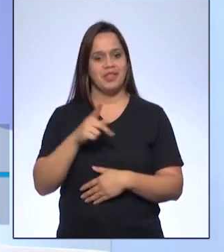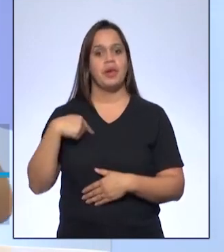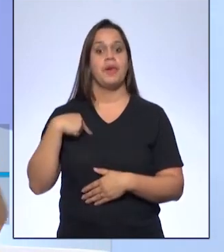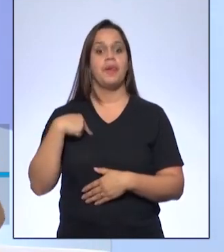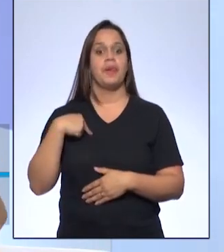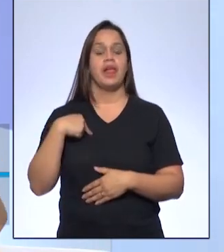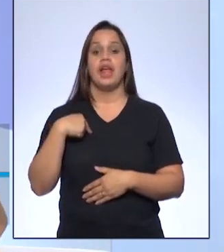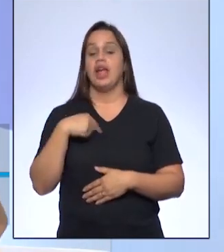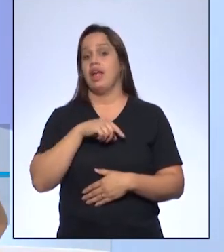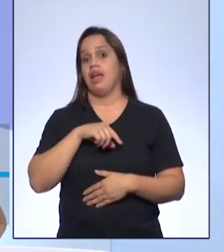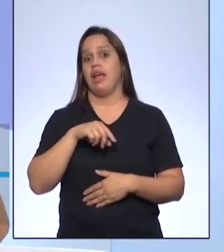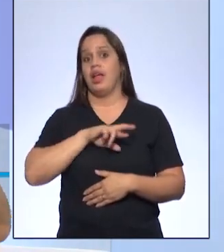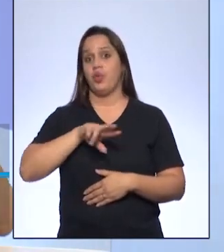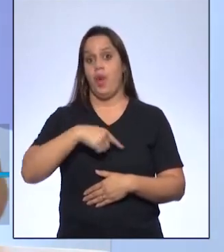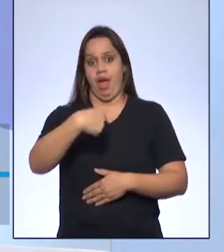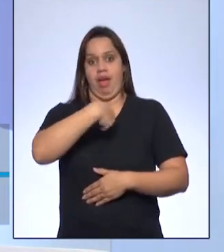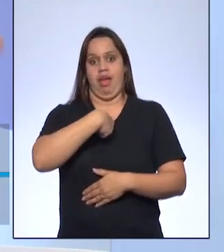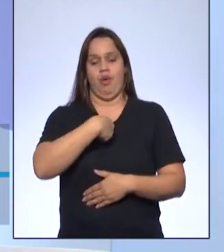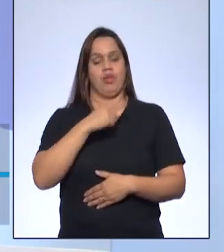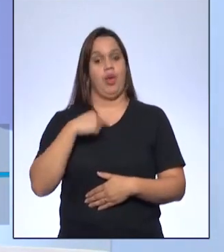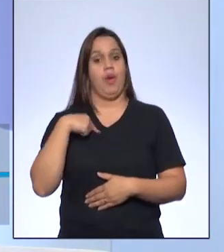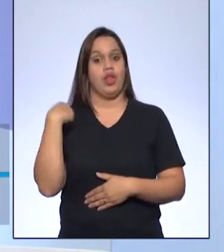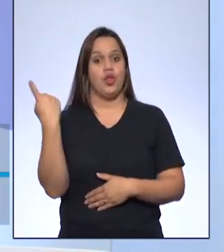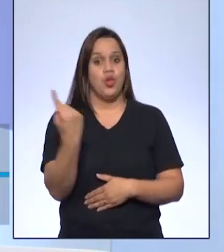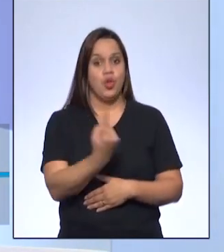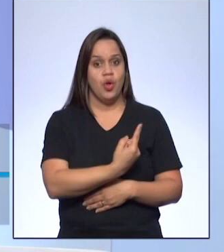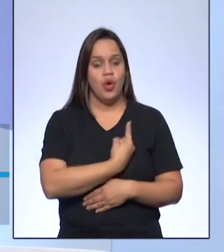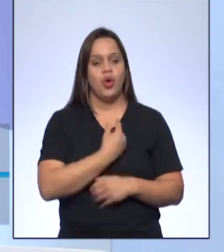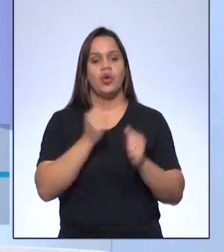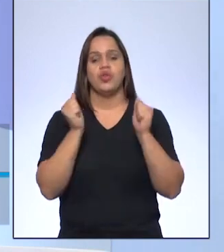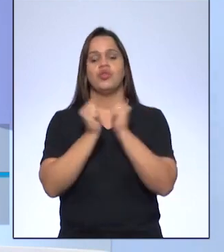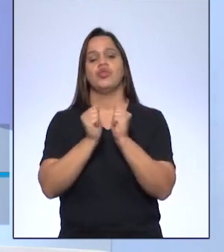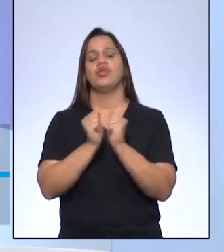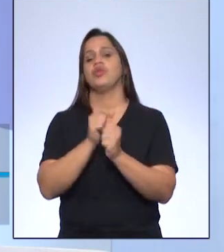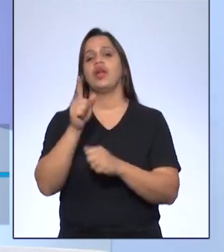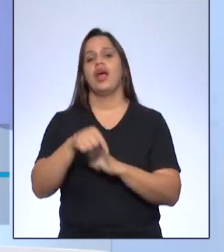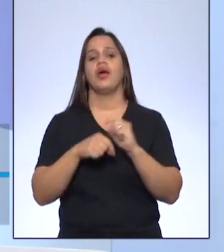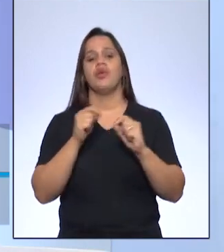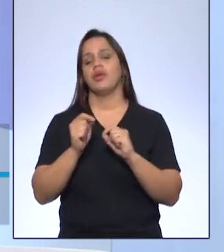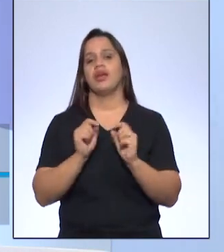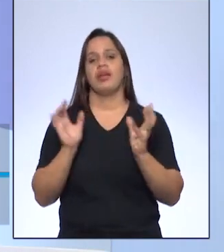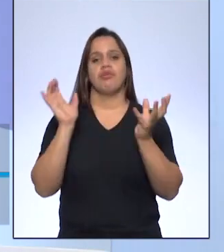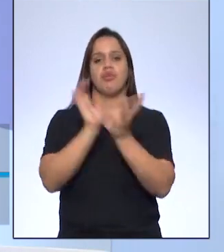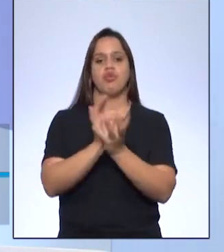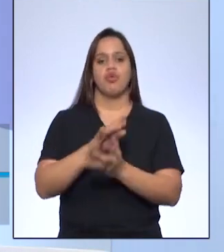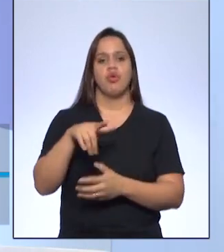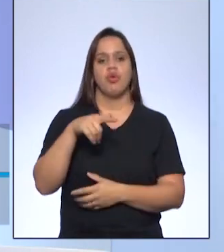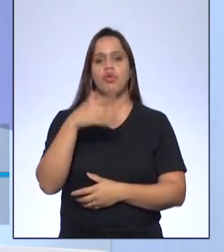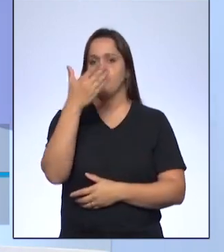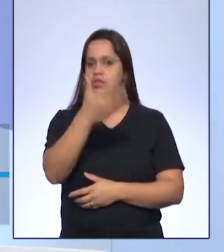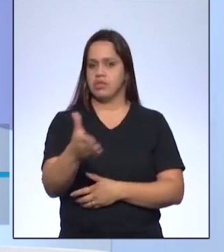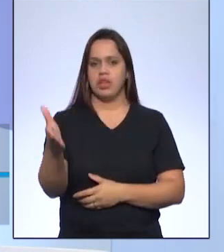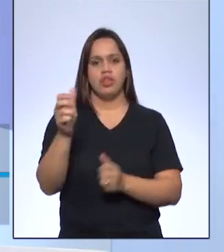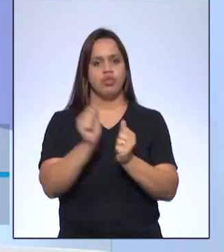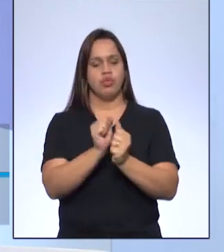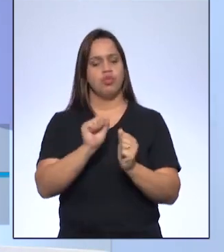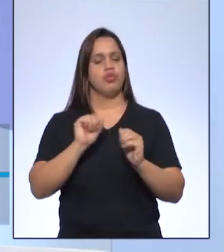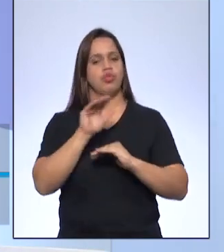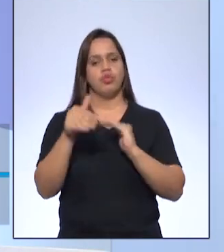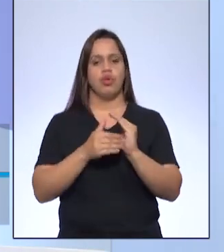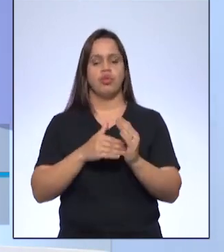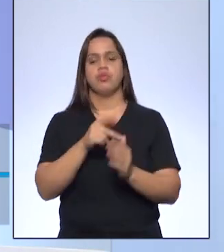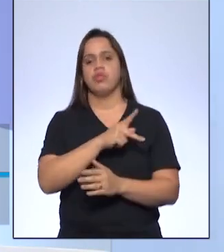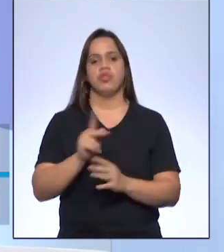isso. Não existe o eu, não. Tá? A gente aqui é parte de um conjunto. A senhora, com todos os outros professores que